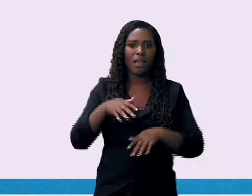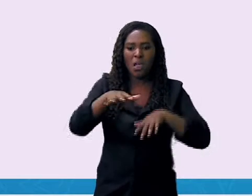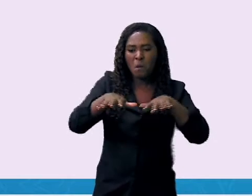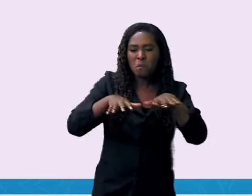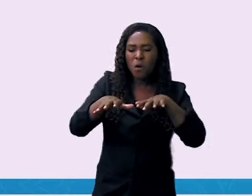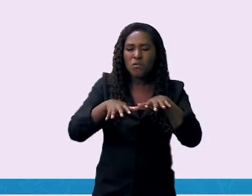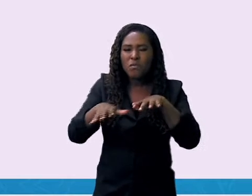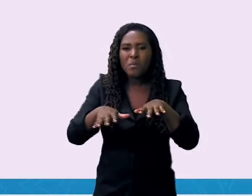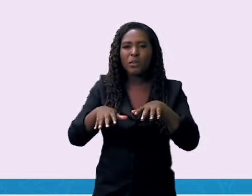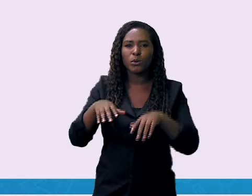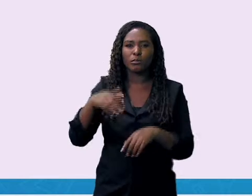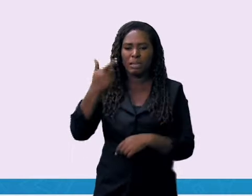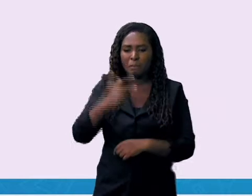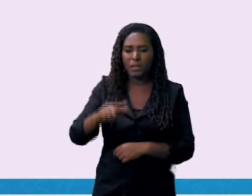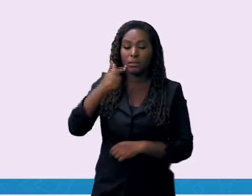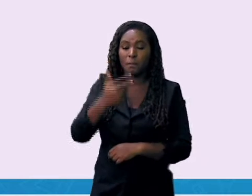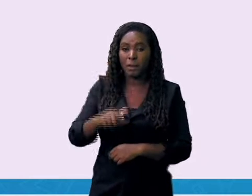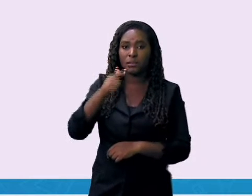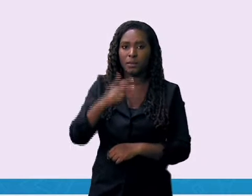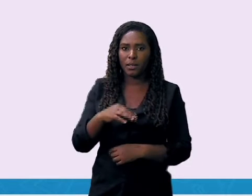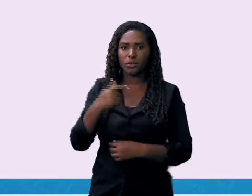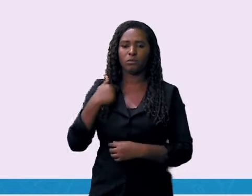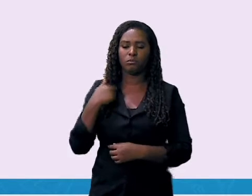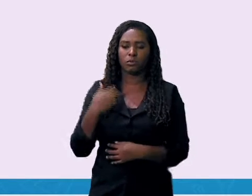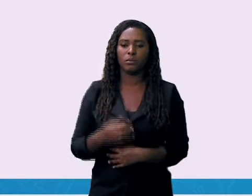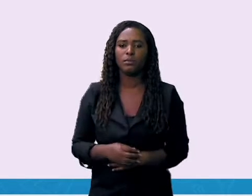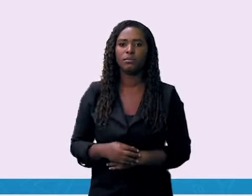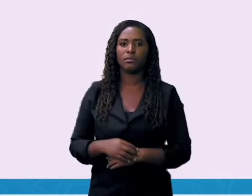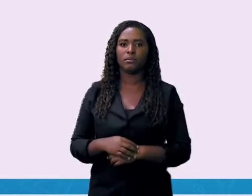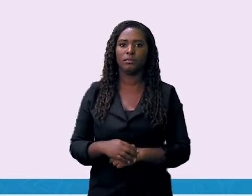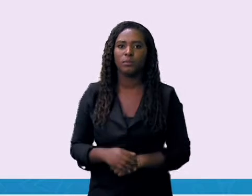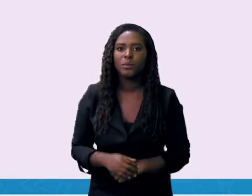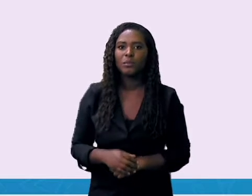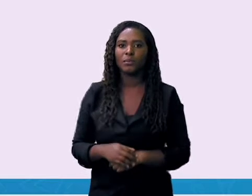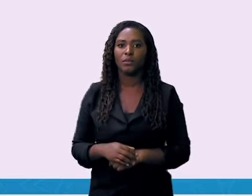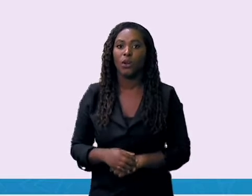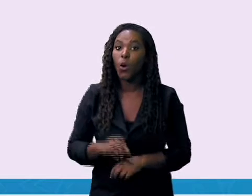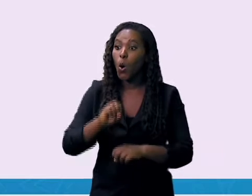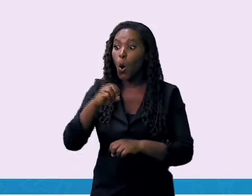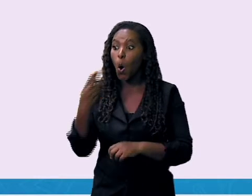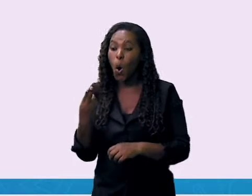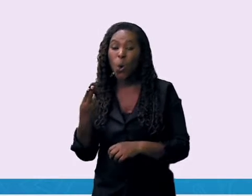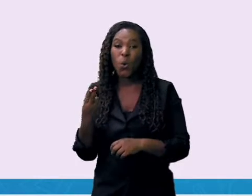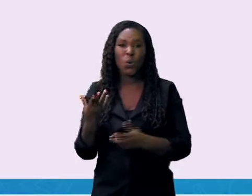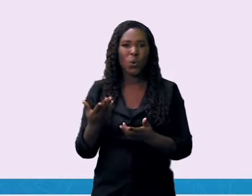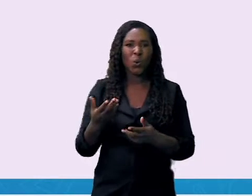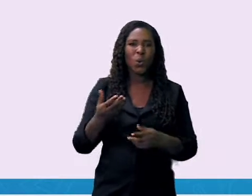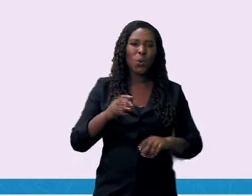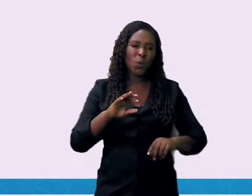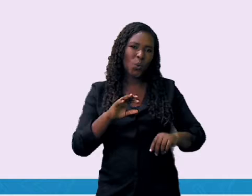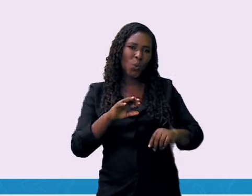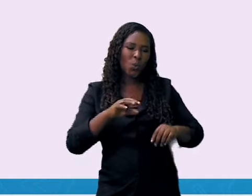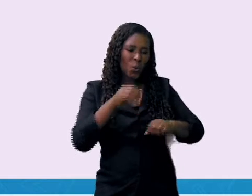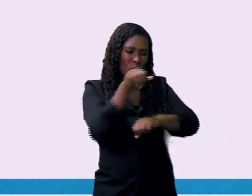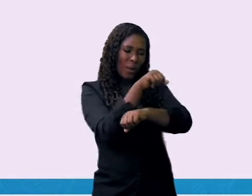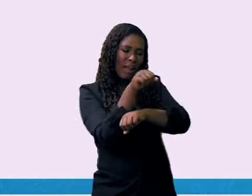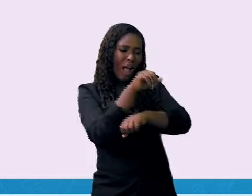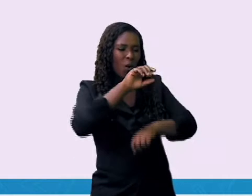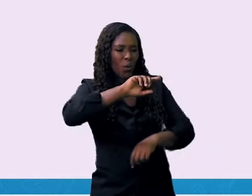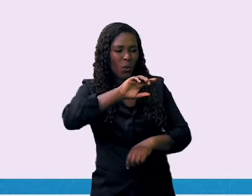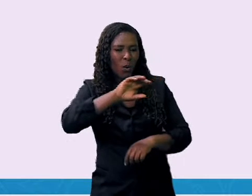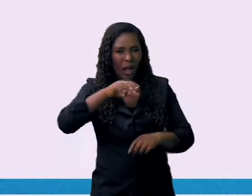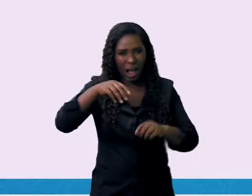rodinha de um carrinho, se apegar a alguns objetos ou enfileirar brinquedos. De modo geral, o domínio